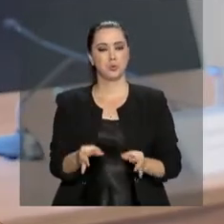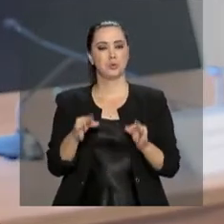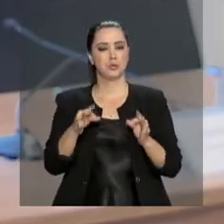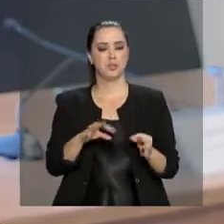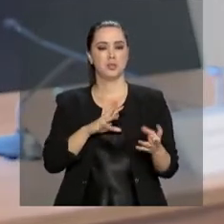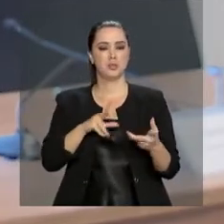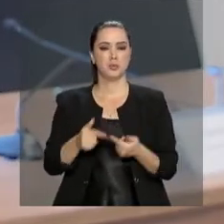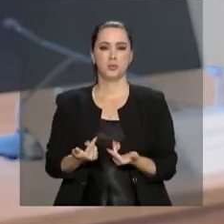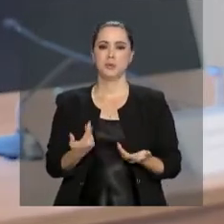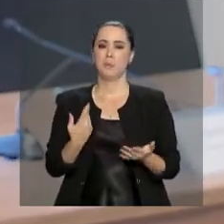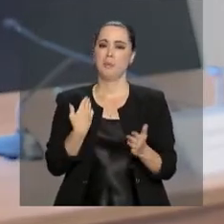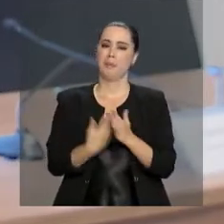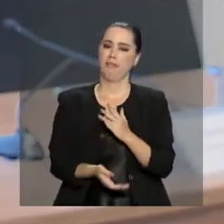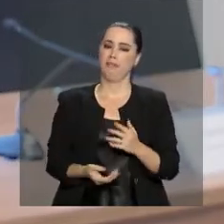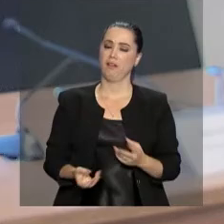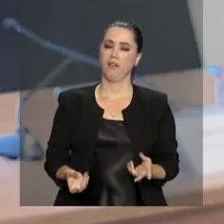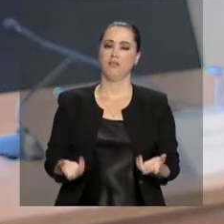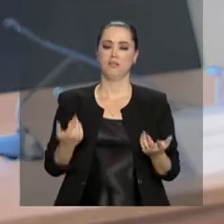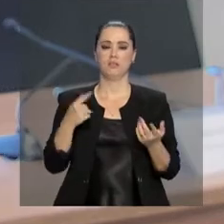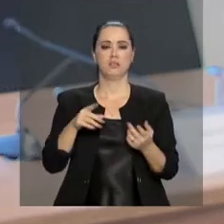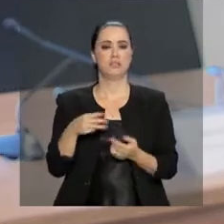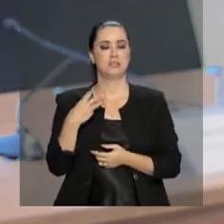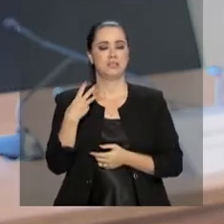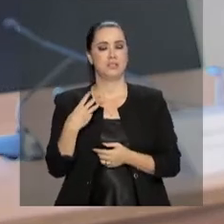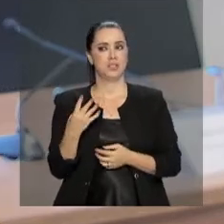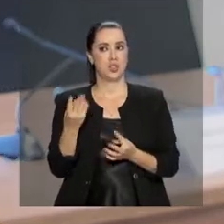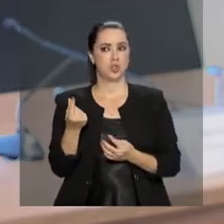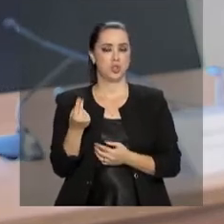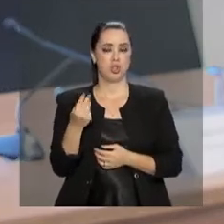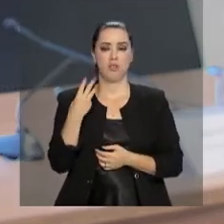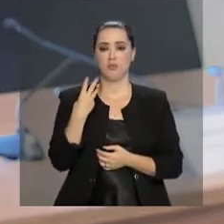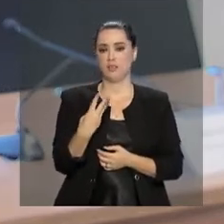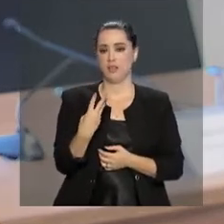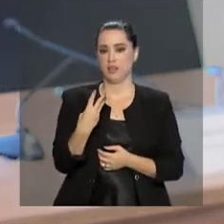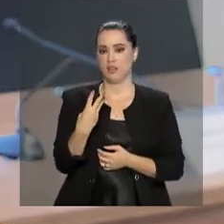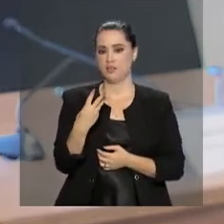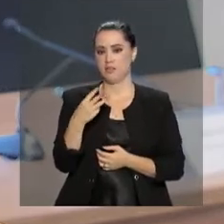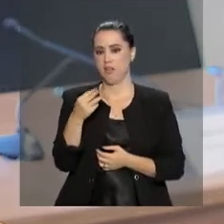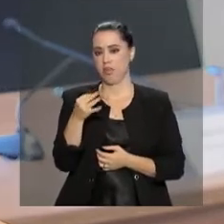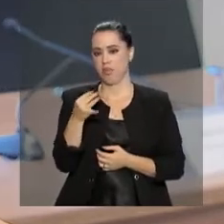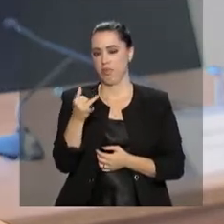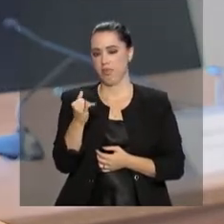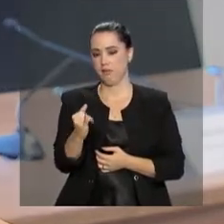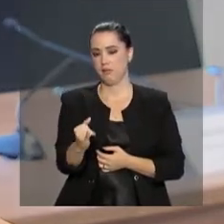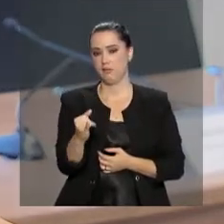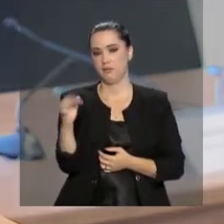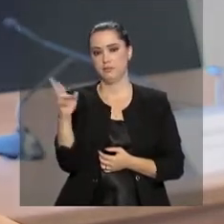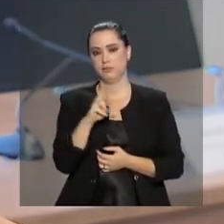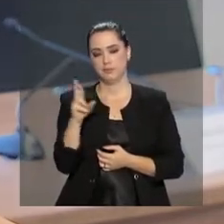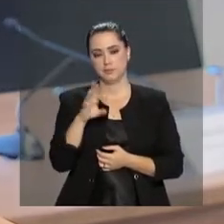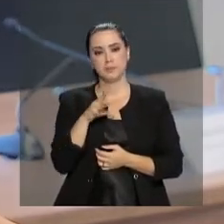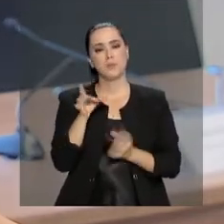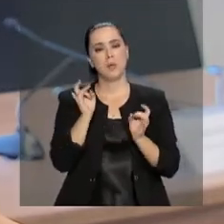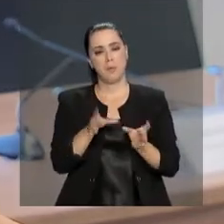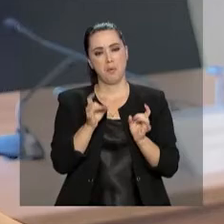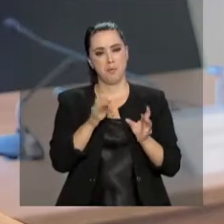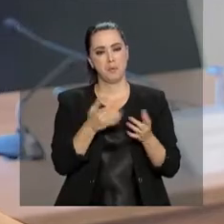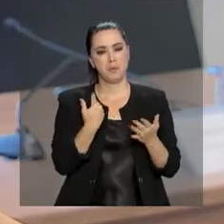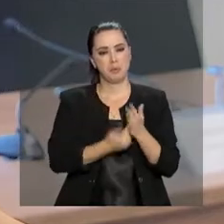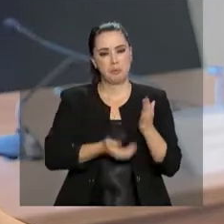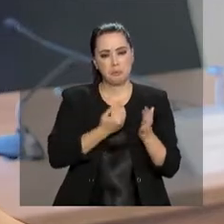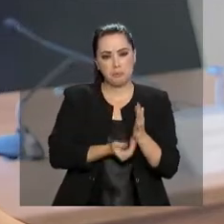prejuízo estimado em 3 trilhões de reais todos os anos dispensado por conta das perdas e